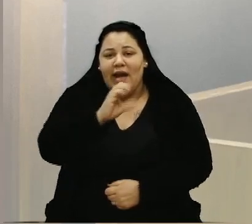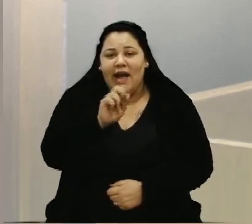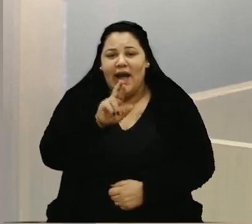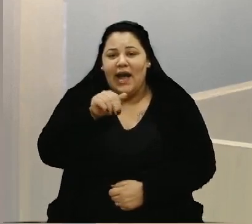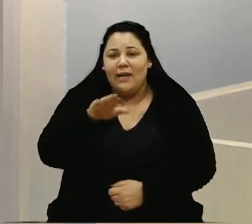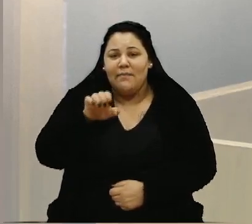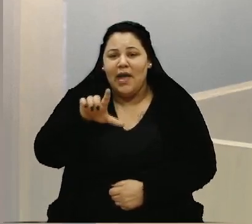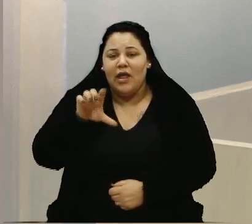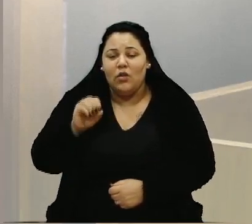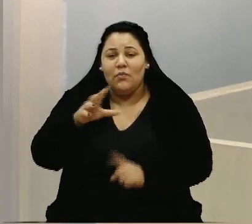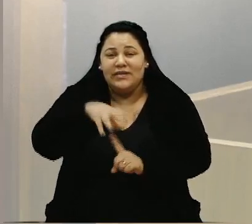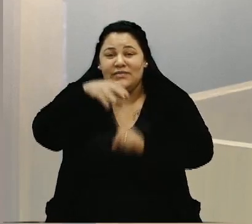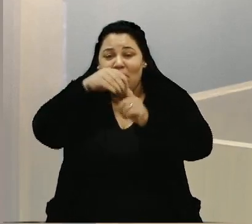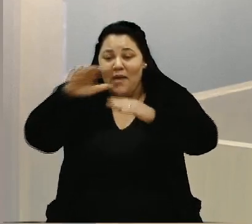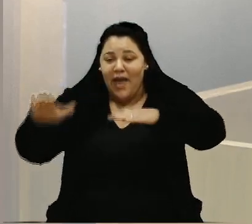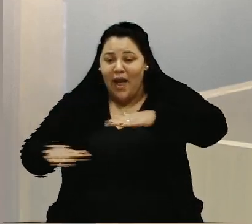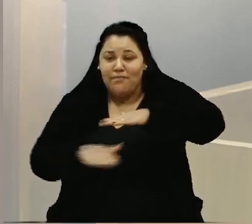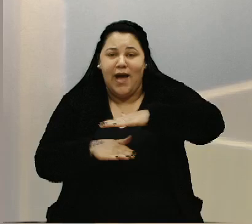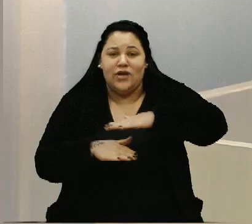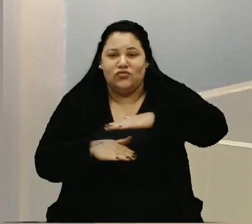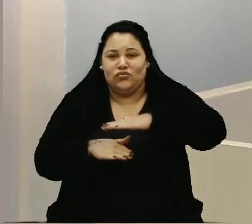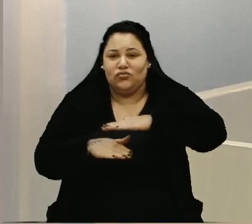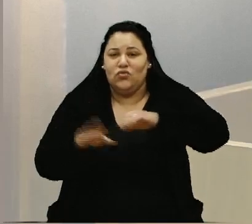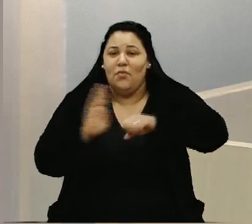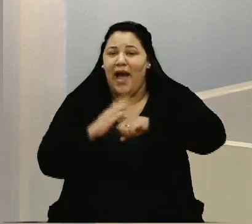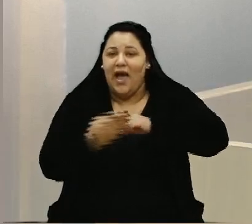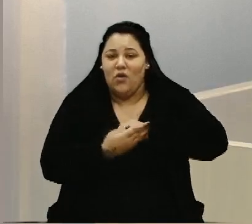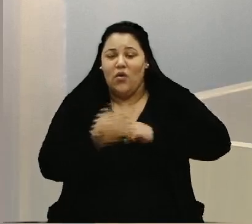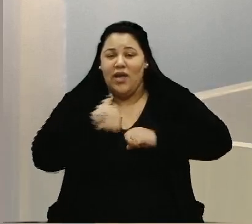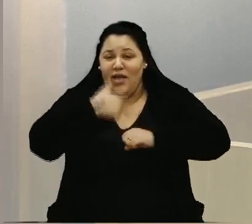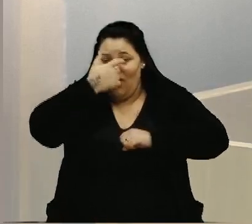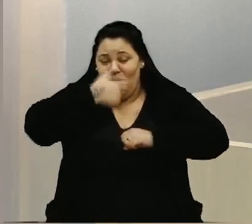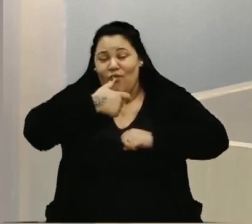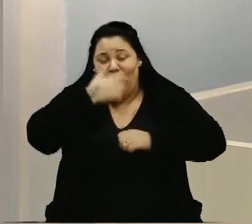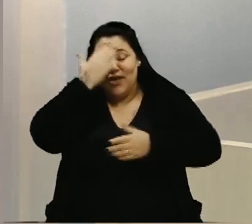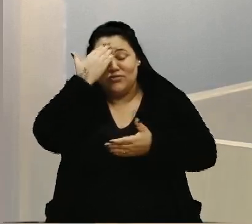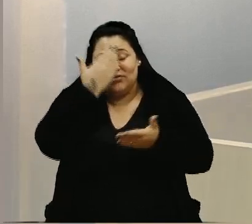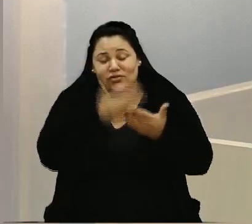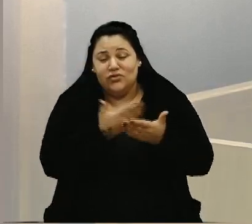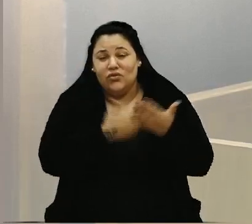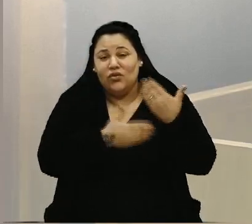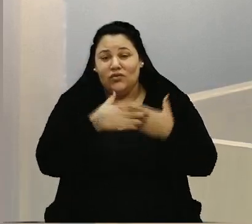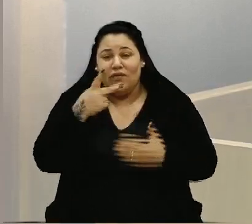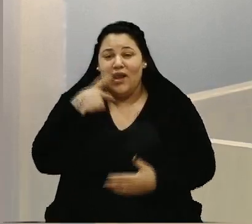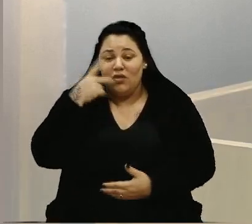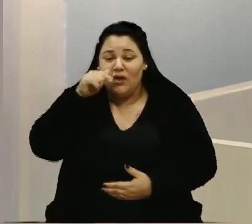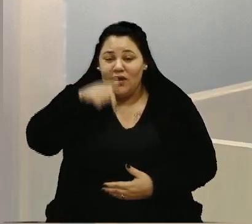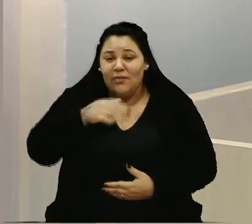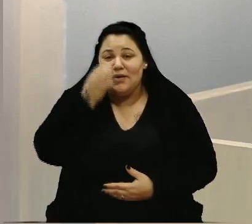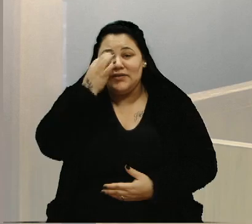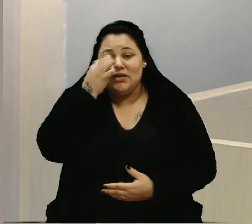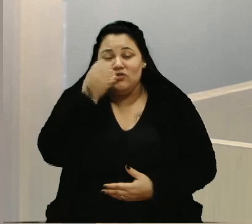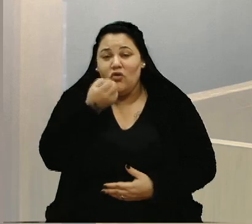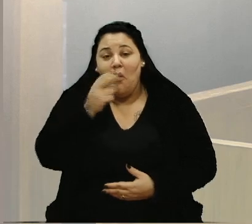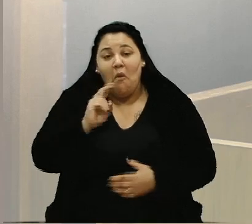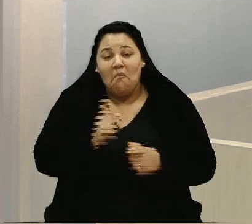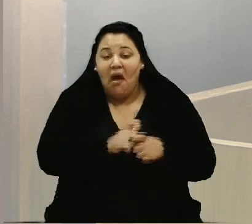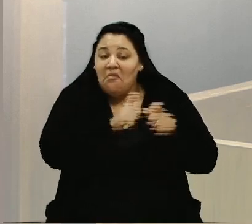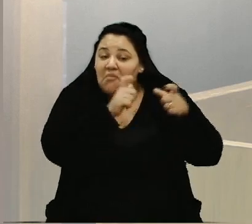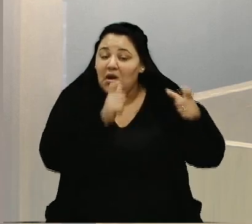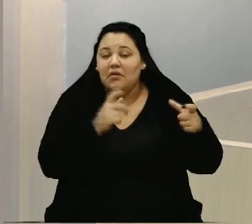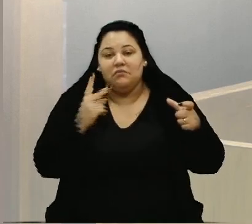de baixo do bairro. Acredito que todos os vereadores aqui, ou pelo menos a maioria